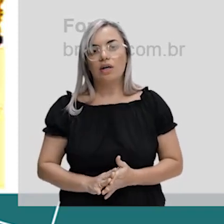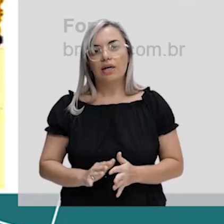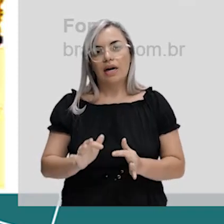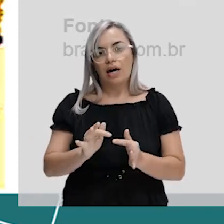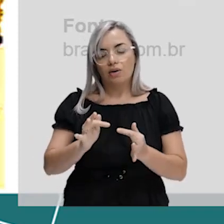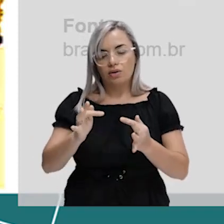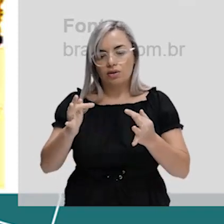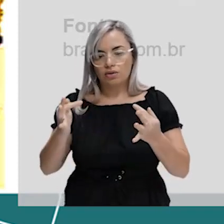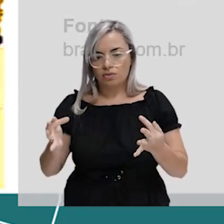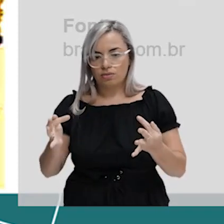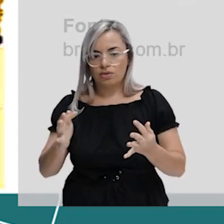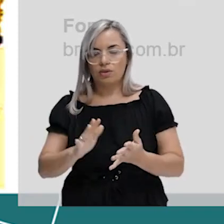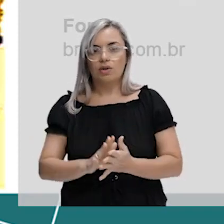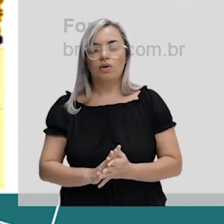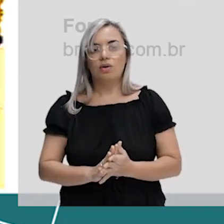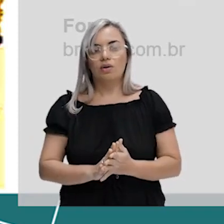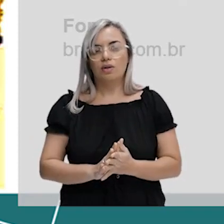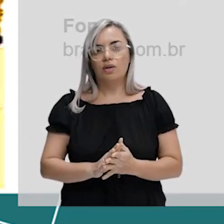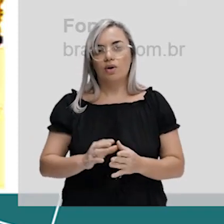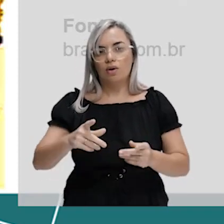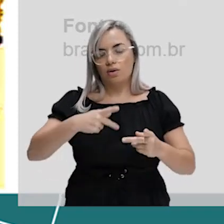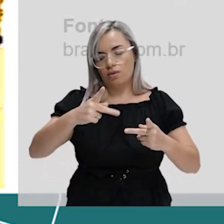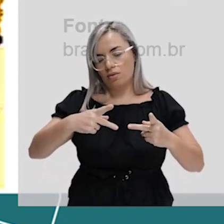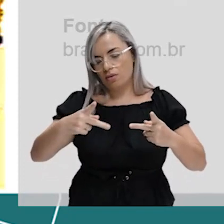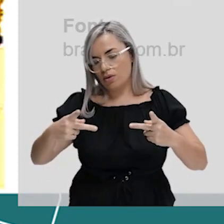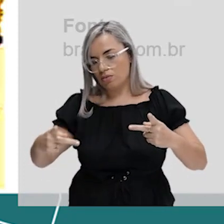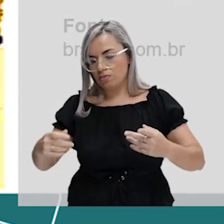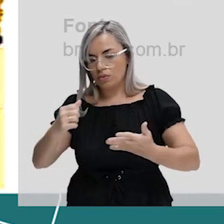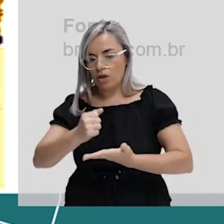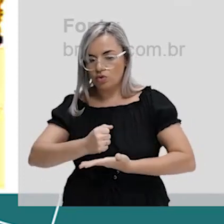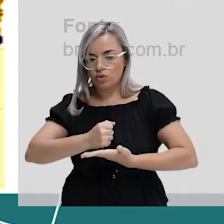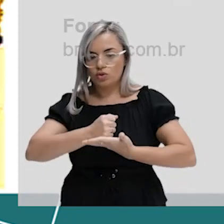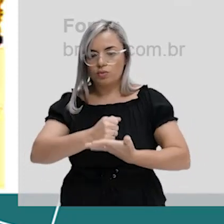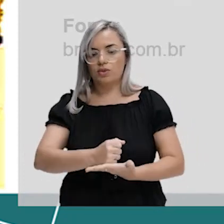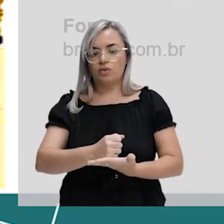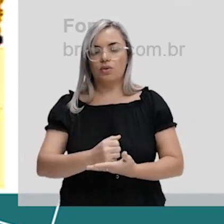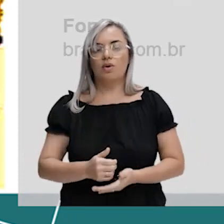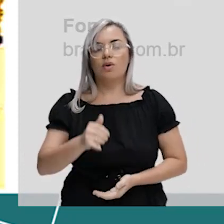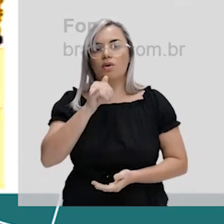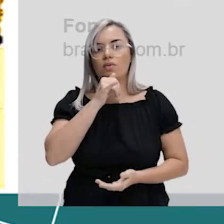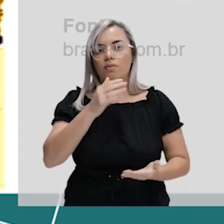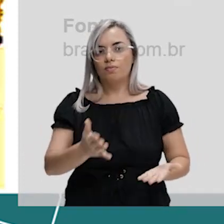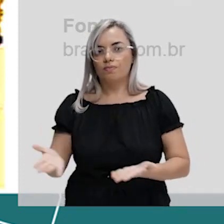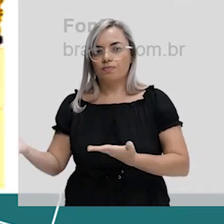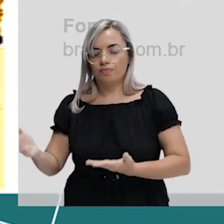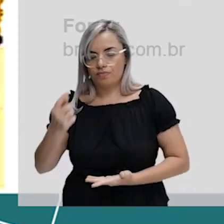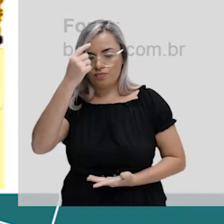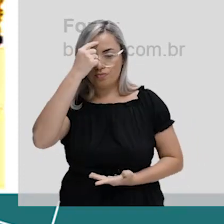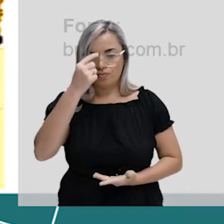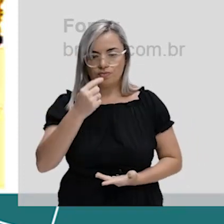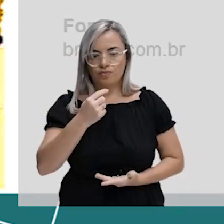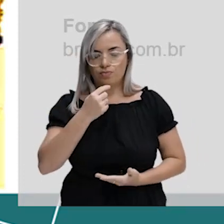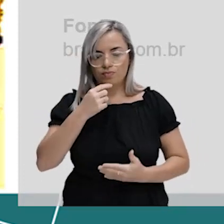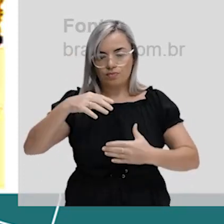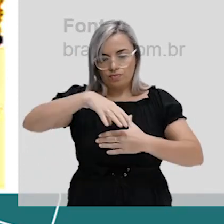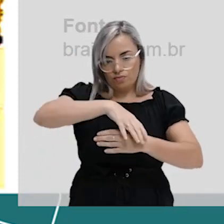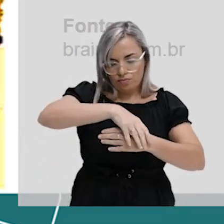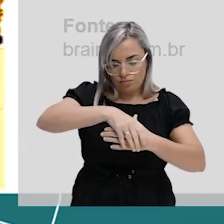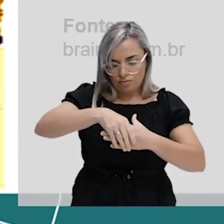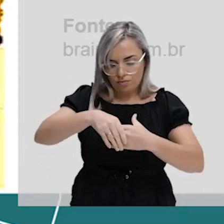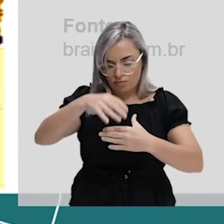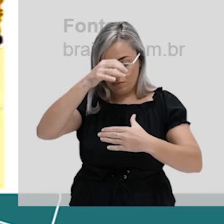meio da mediação de proteína, com a ajuda de proteínas. Por exemplo, eu tenho aqui, ó, uma membrana